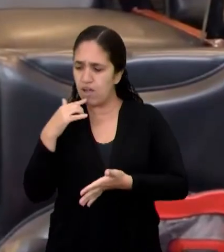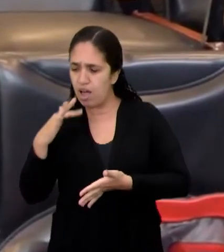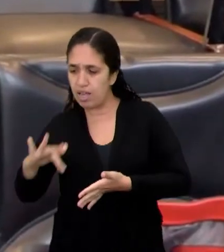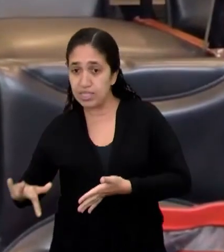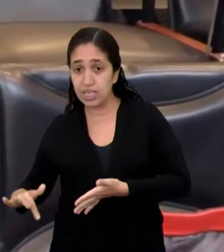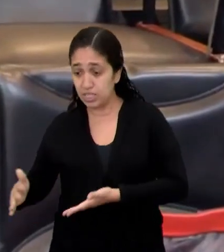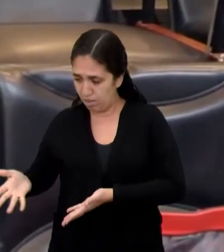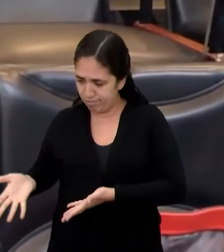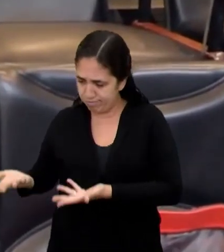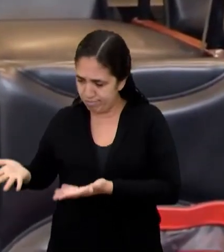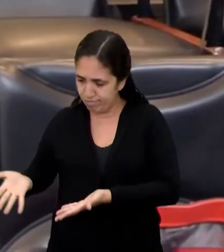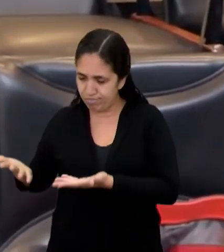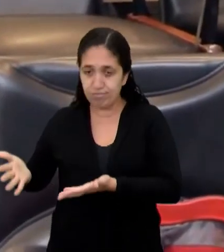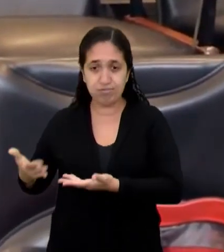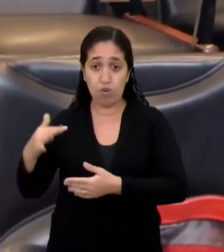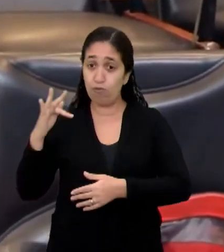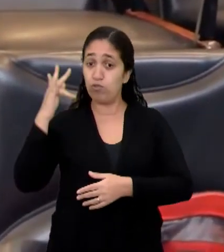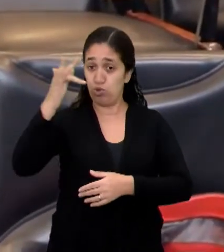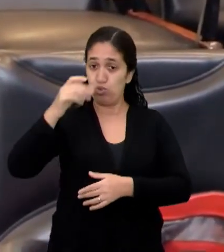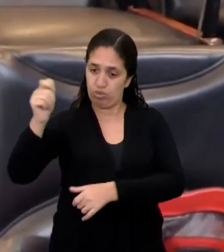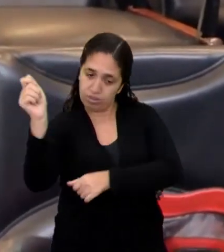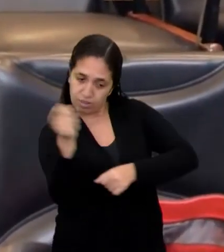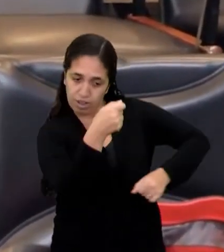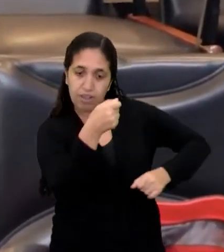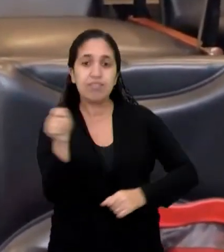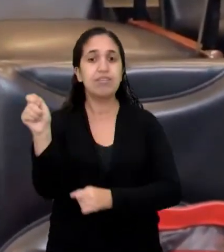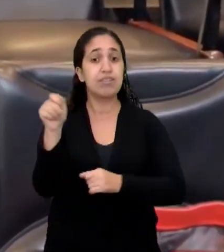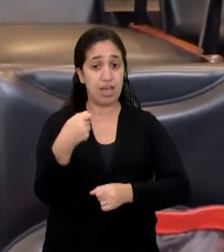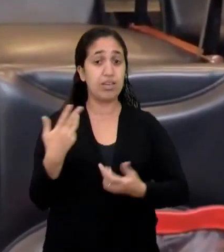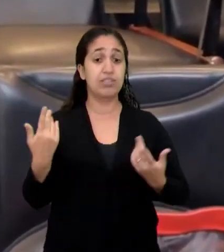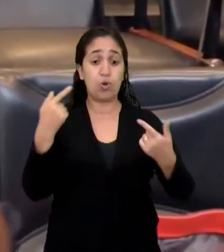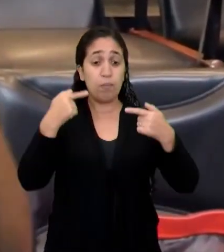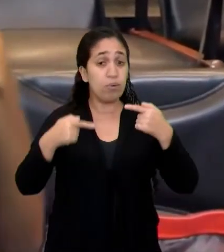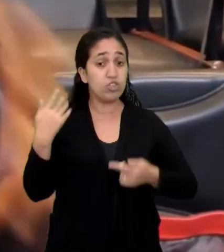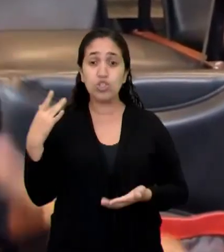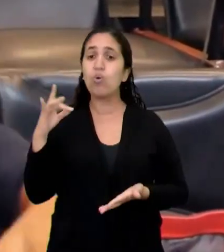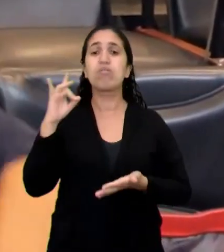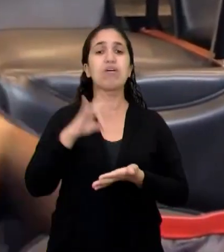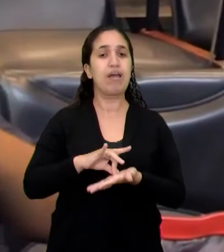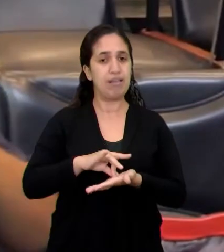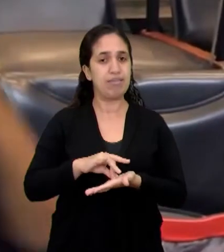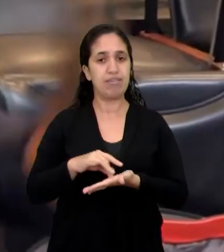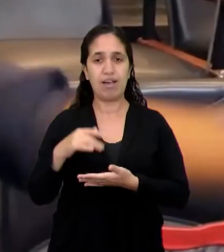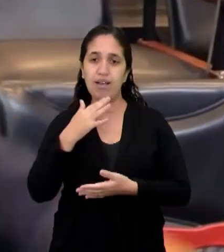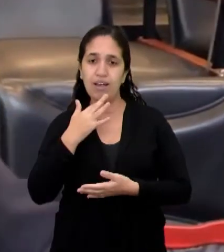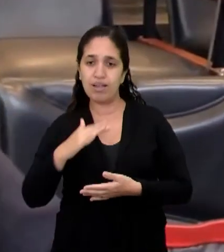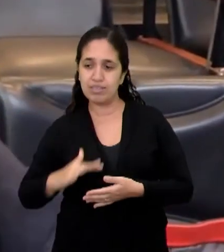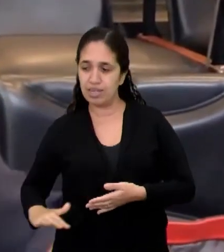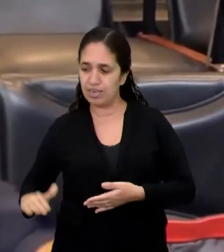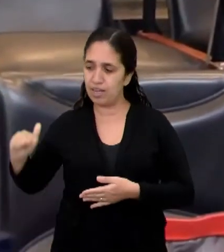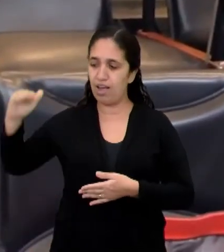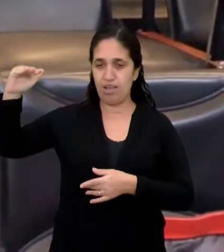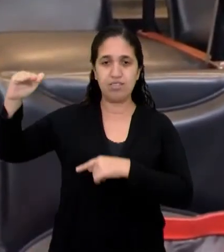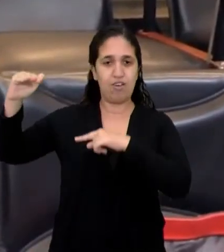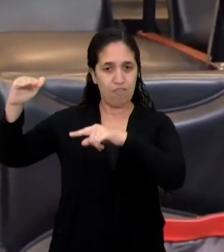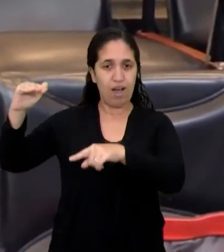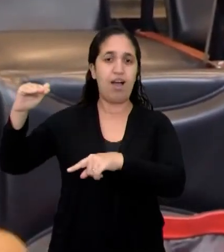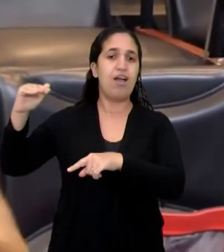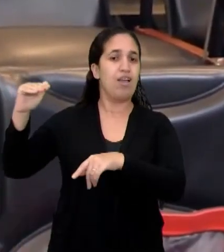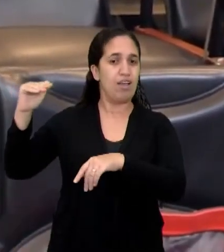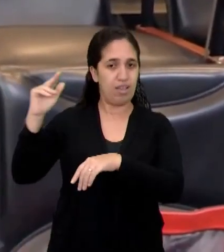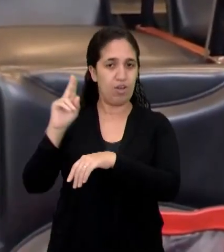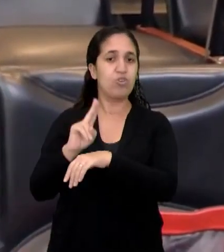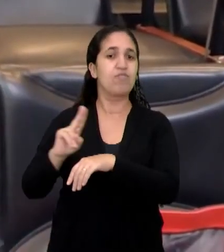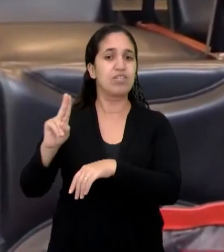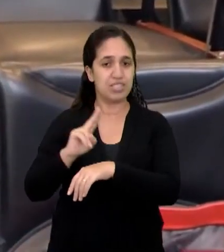jogar tênis. A gente precisa de ações concretas, políticas concretas, para que um dia essa criança possa estar na universidade, né? Mas